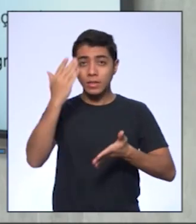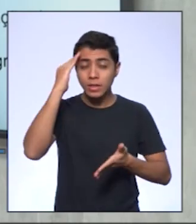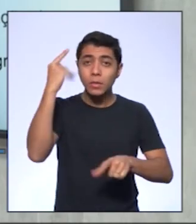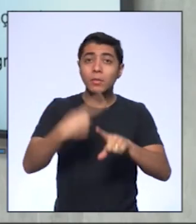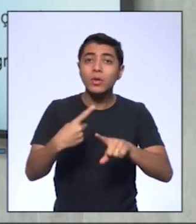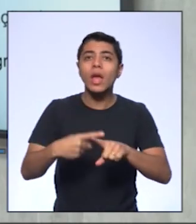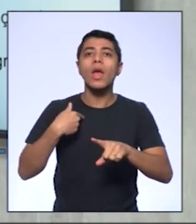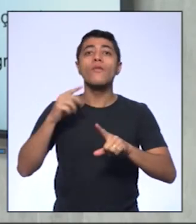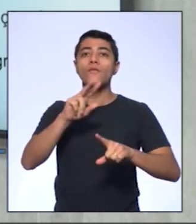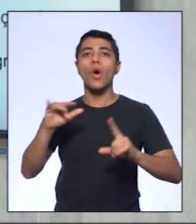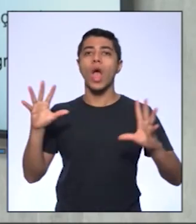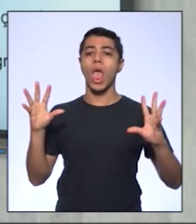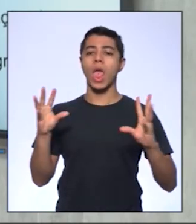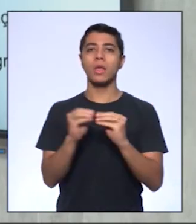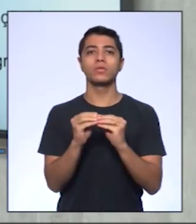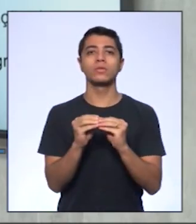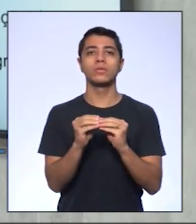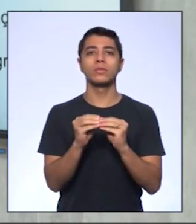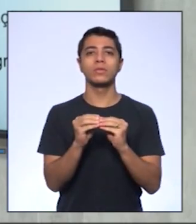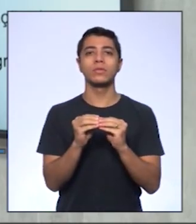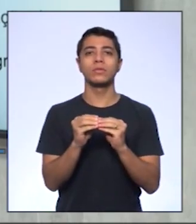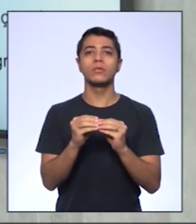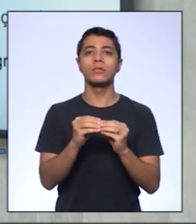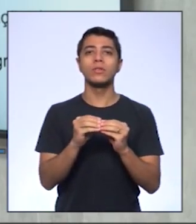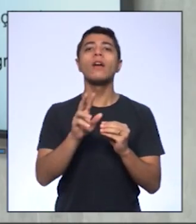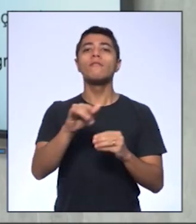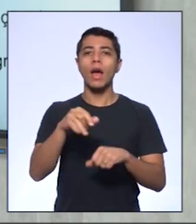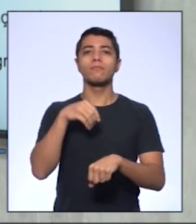agora, e agora vai te ajudar demais.